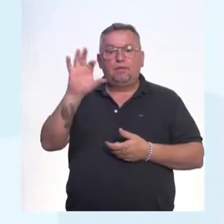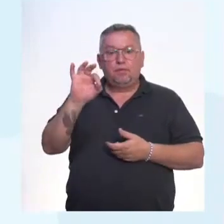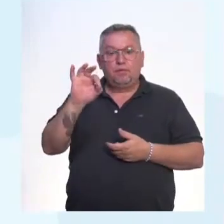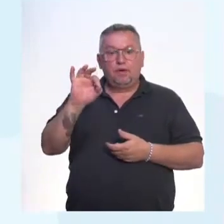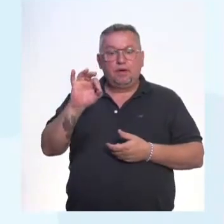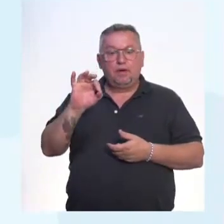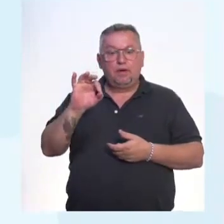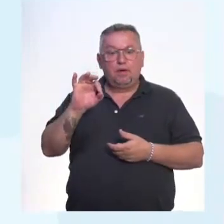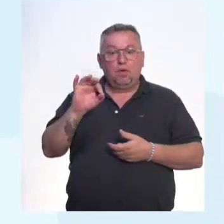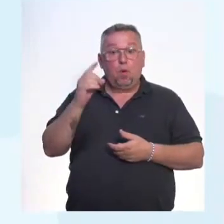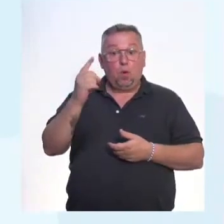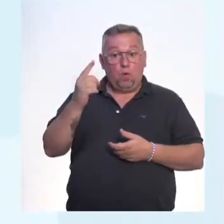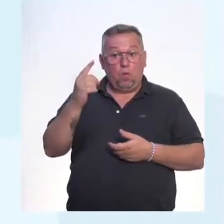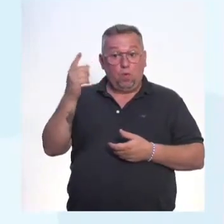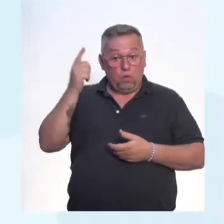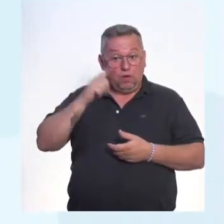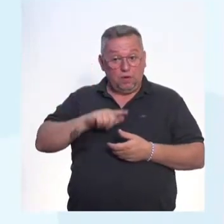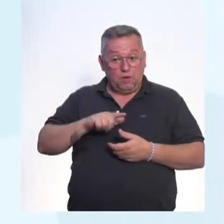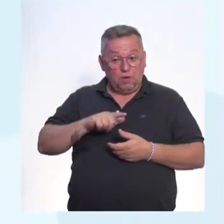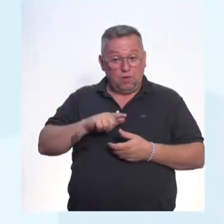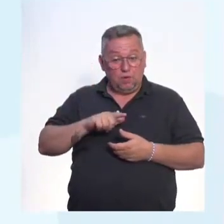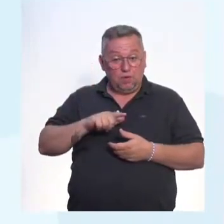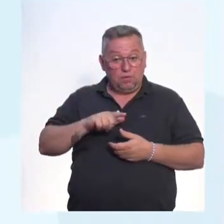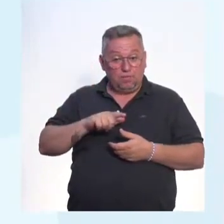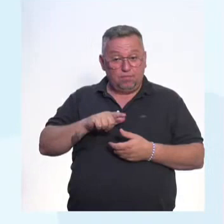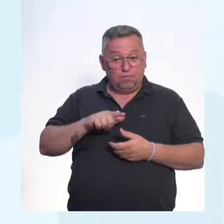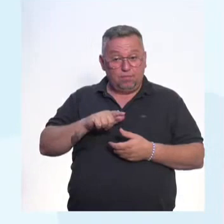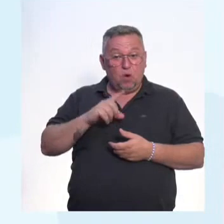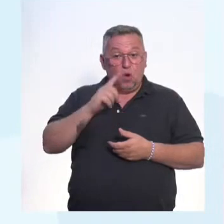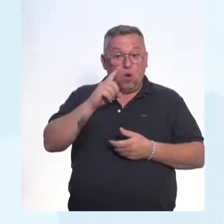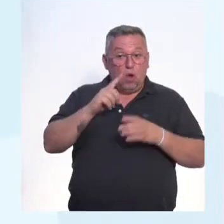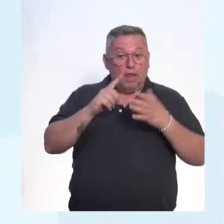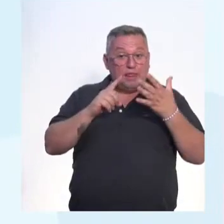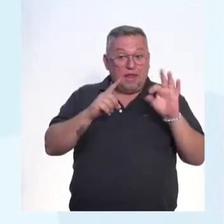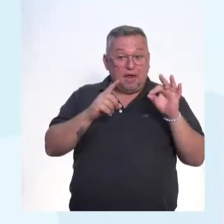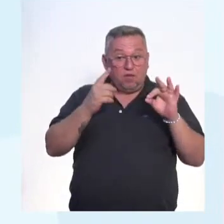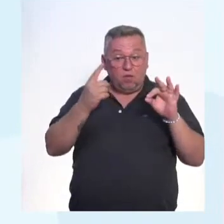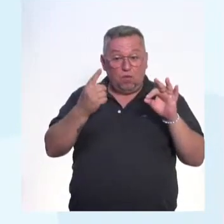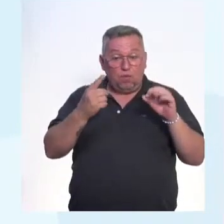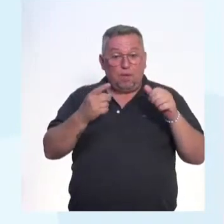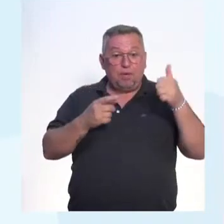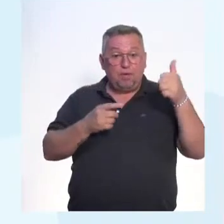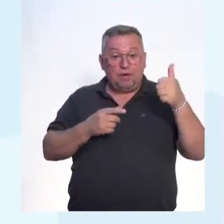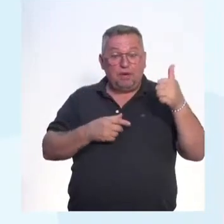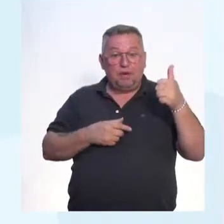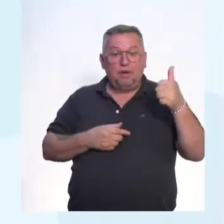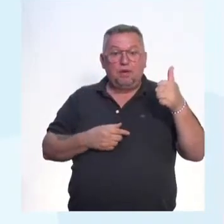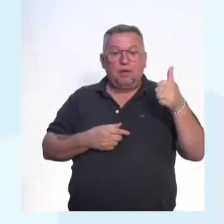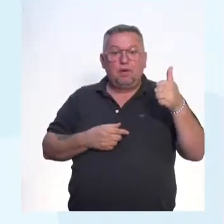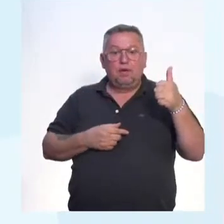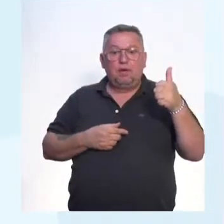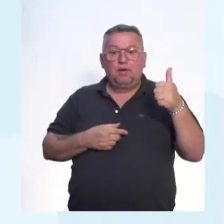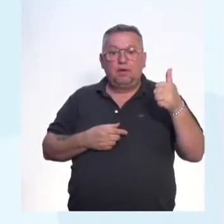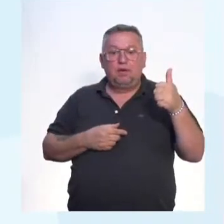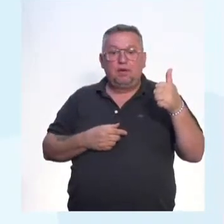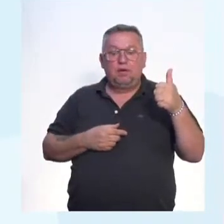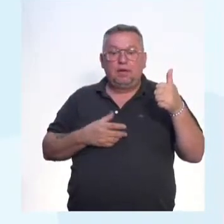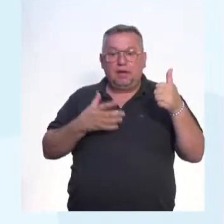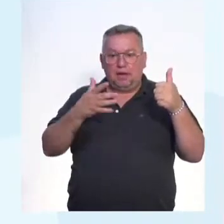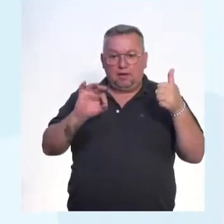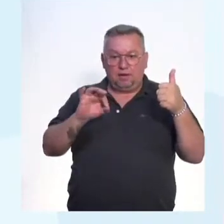nadadores, 1 ganhou? 1 entre 10. Então, para a primeira posição, qualquer um